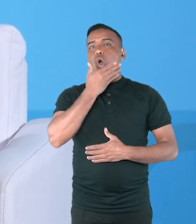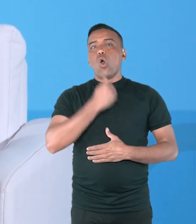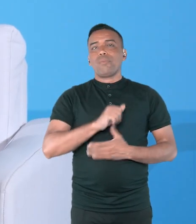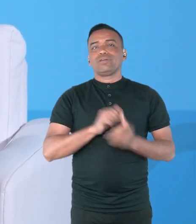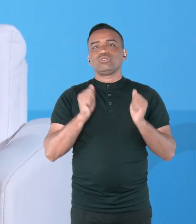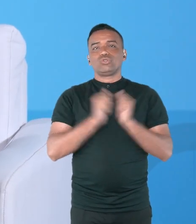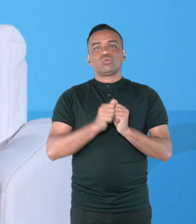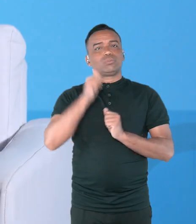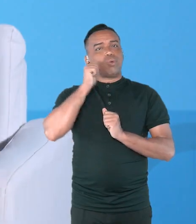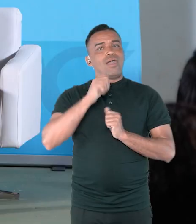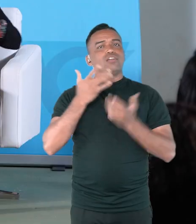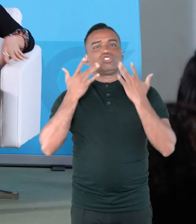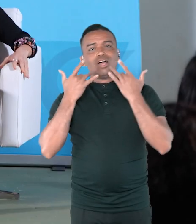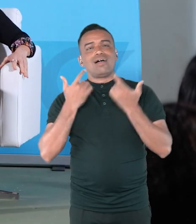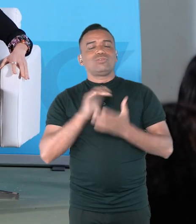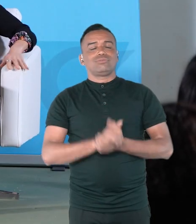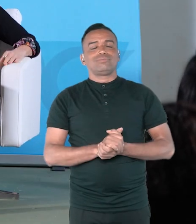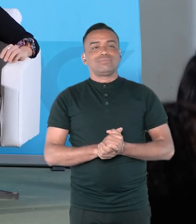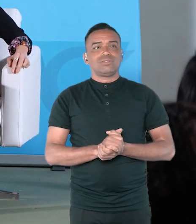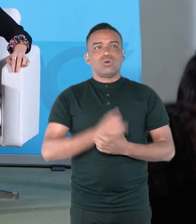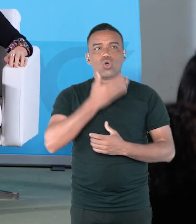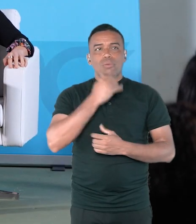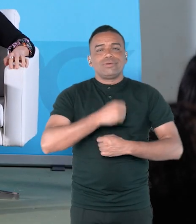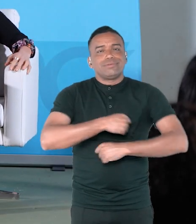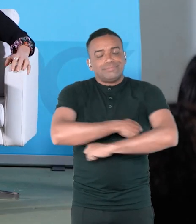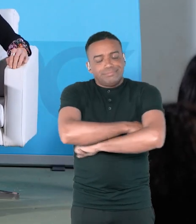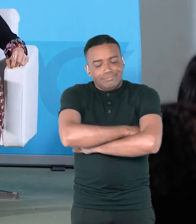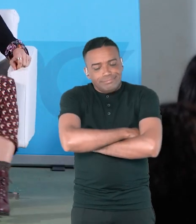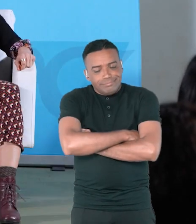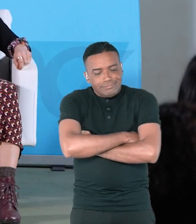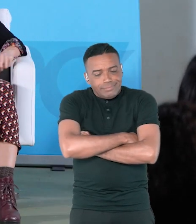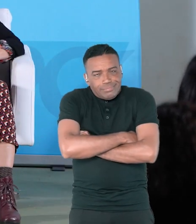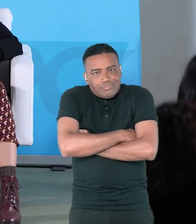marido arrastado de domingo. E aí esse moço vai fazendo assim, ó,